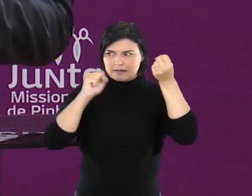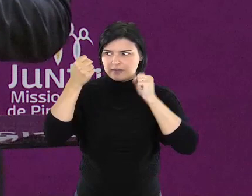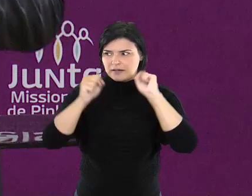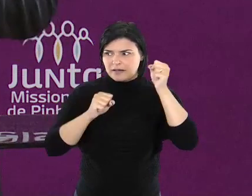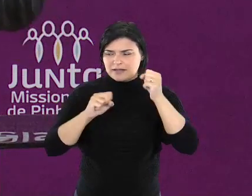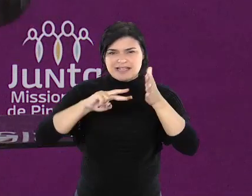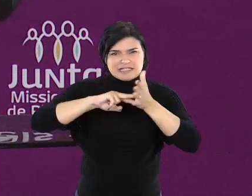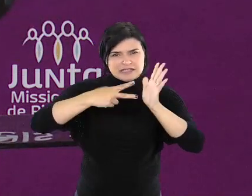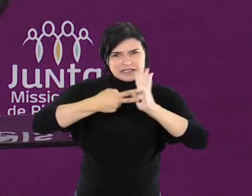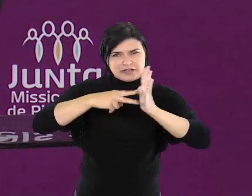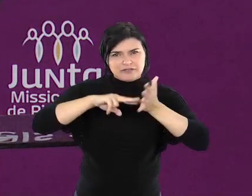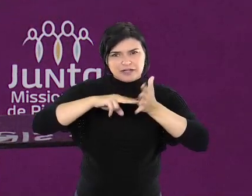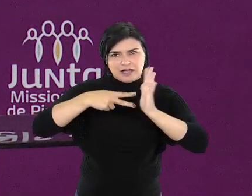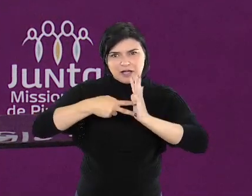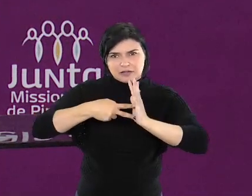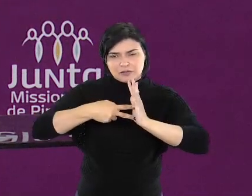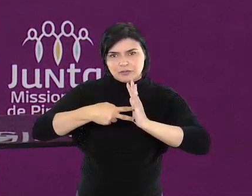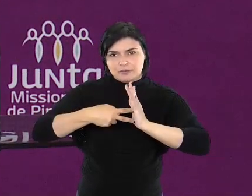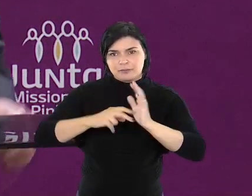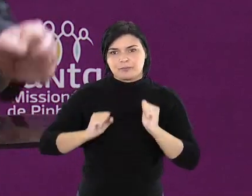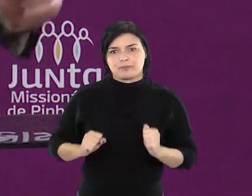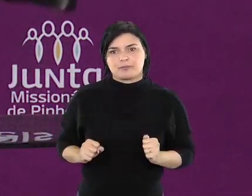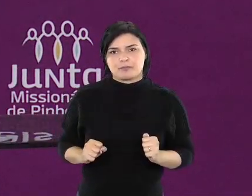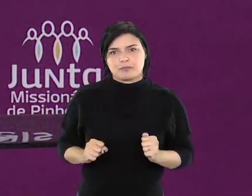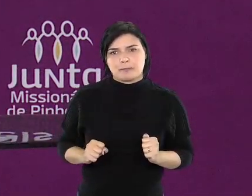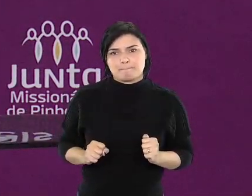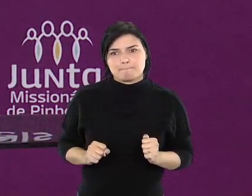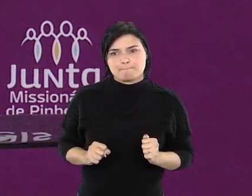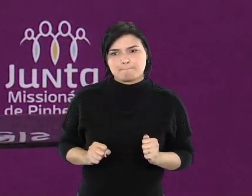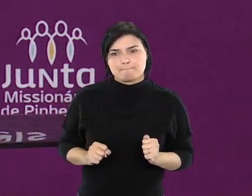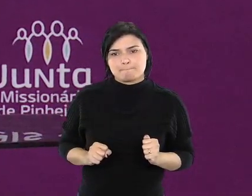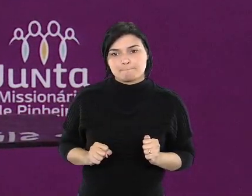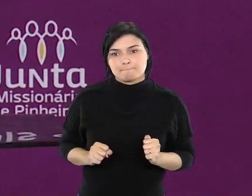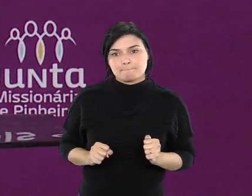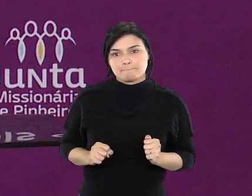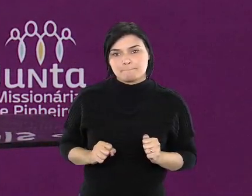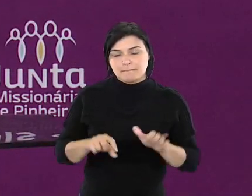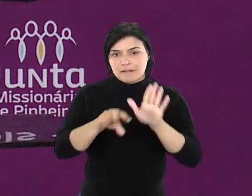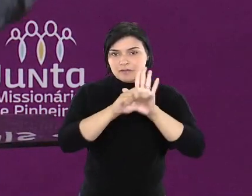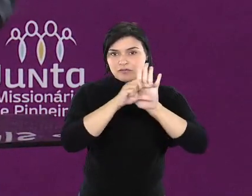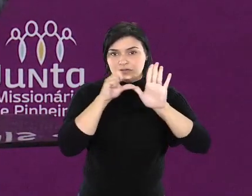que ele vai usar a figura veja aí no versículo